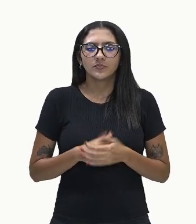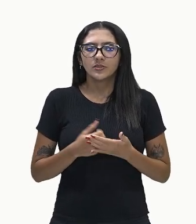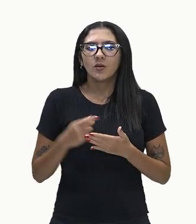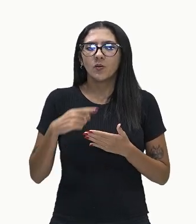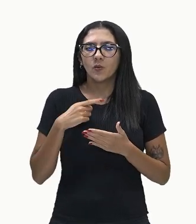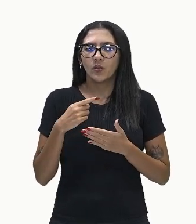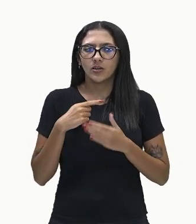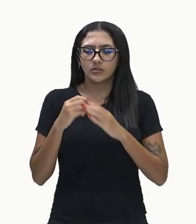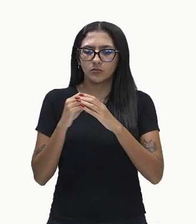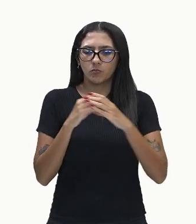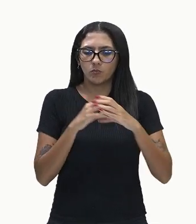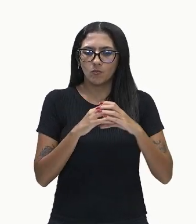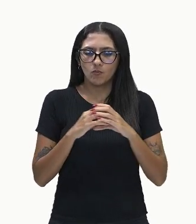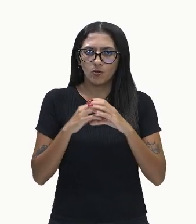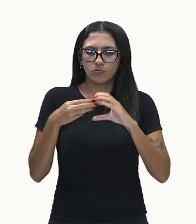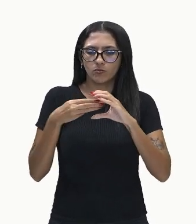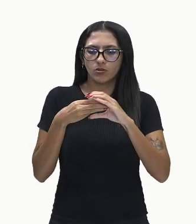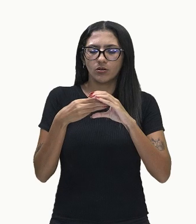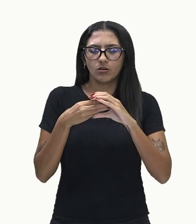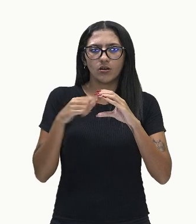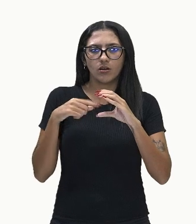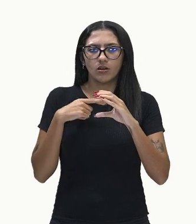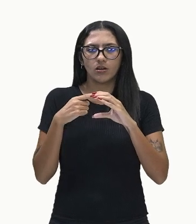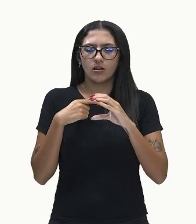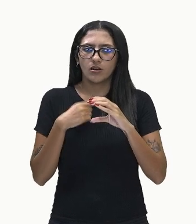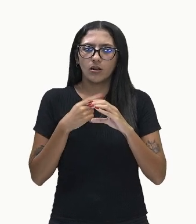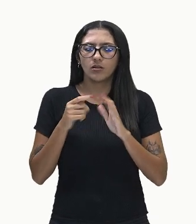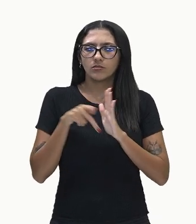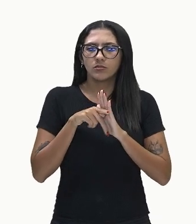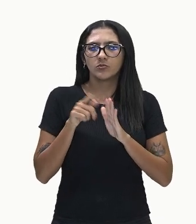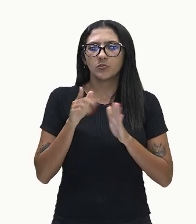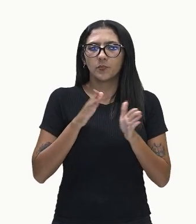uma das etapas do chamado ciclo